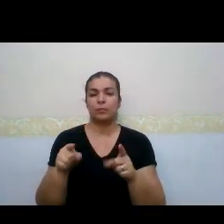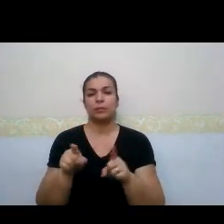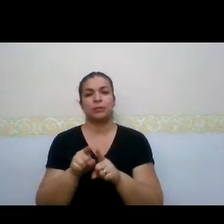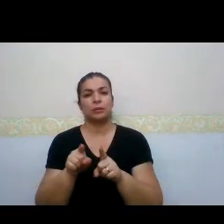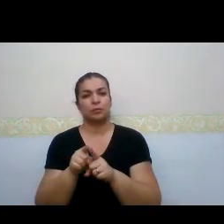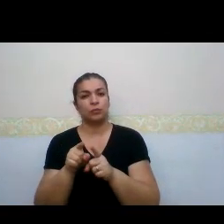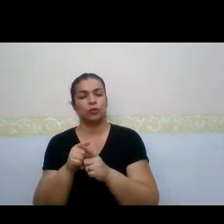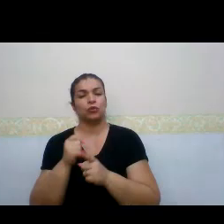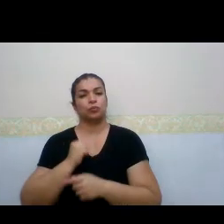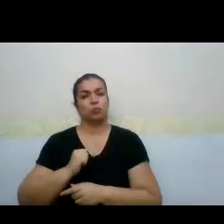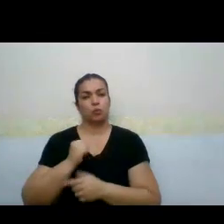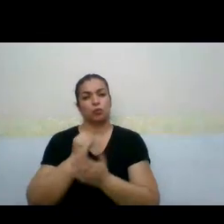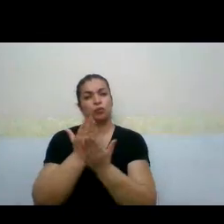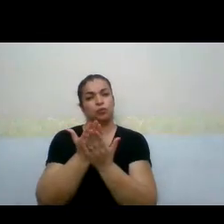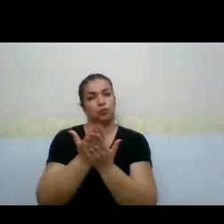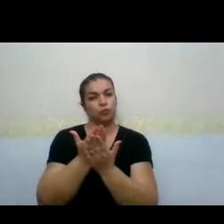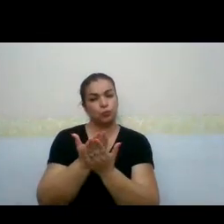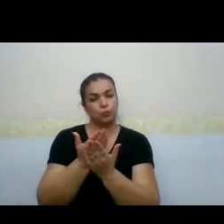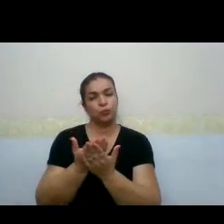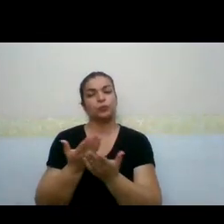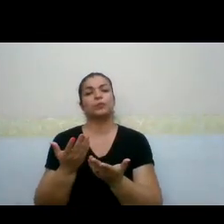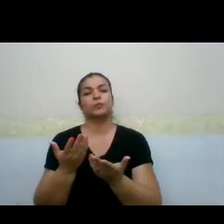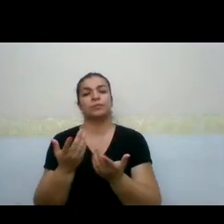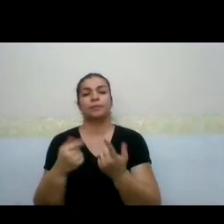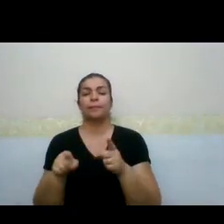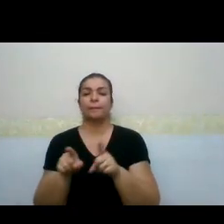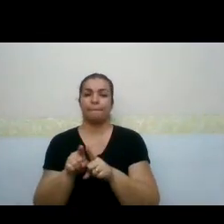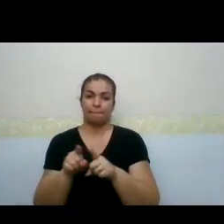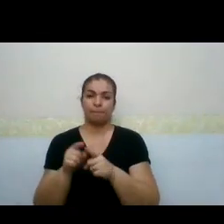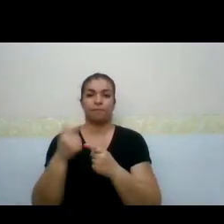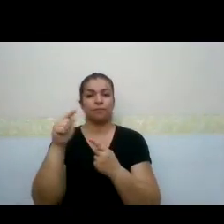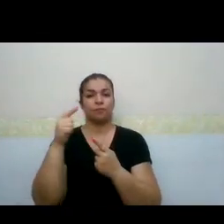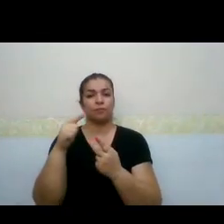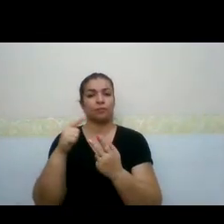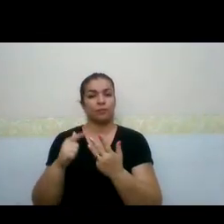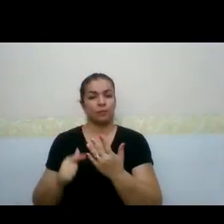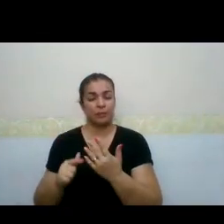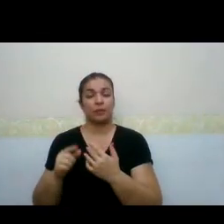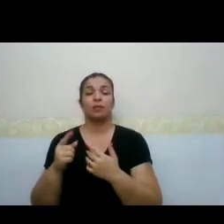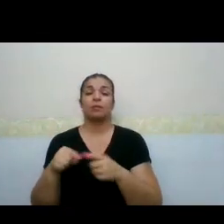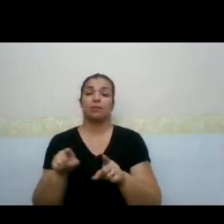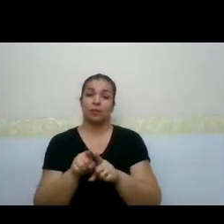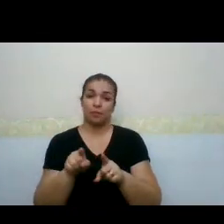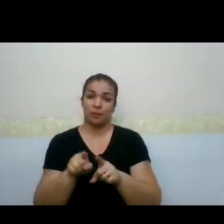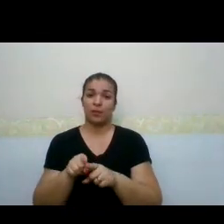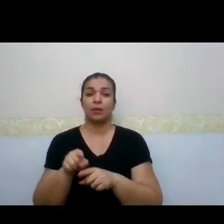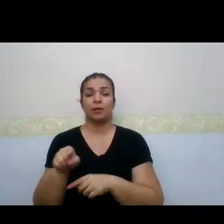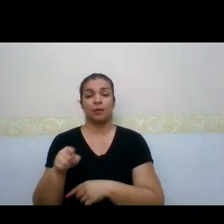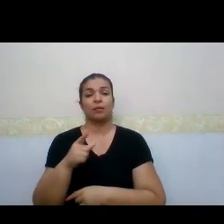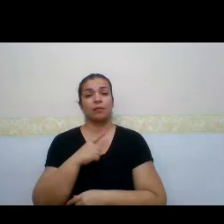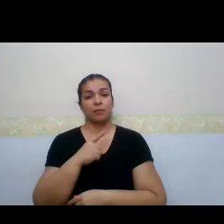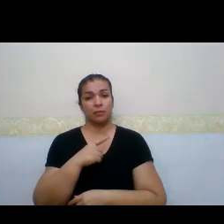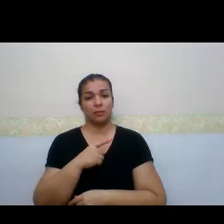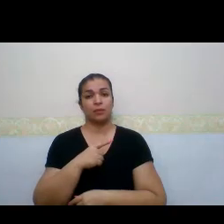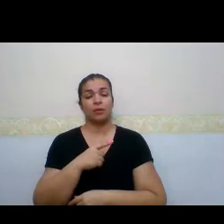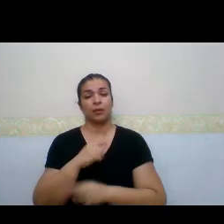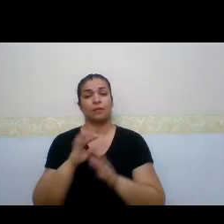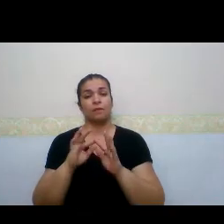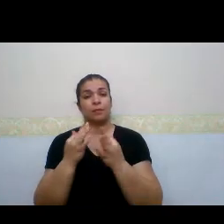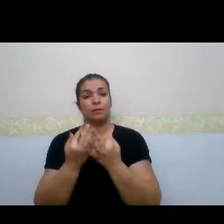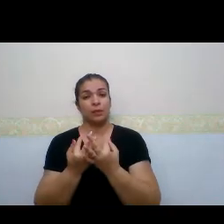estudos, né? E dentre essas coisas aí, elas levam também para dentro das suas famílias